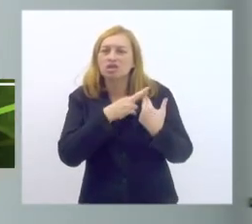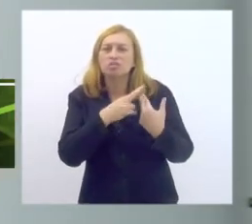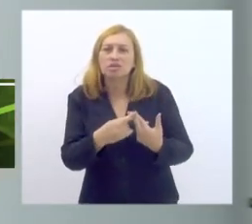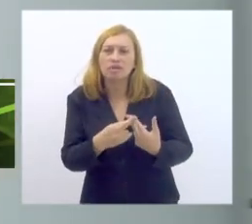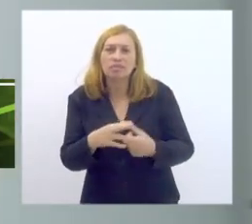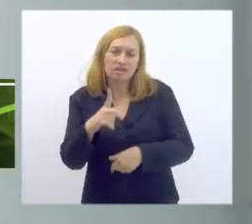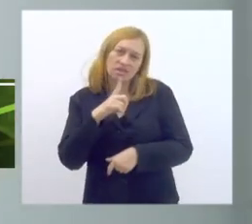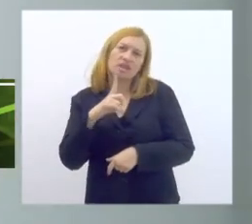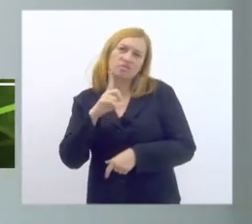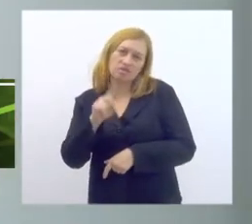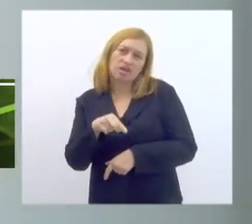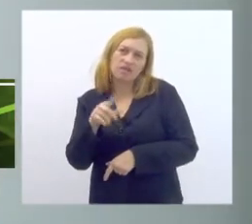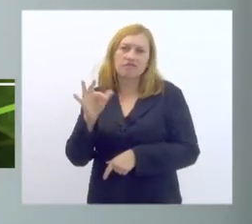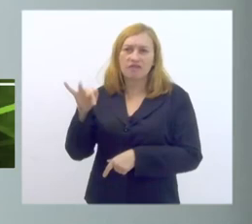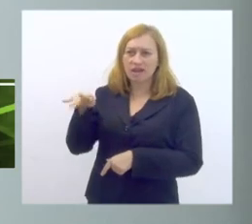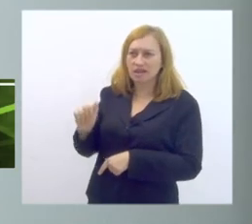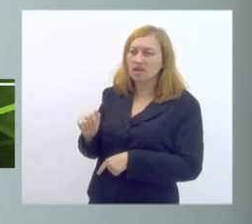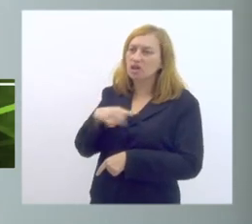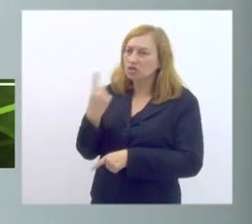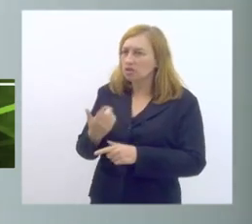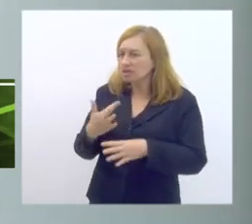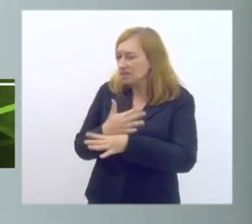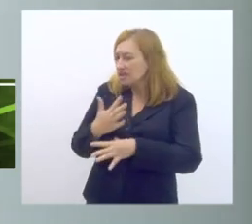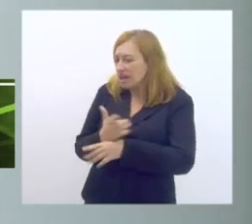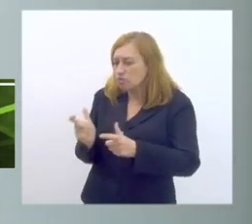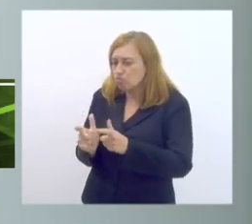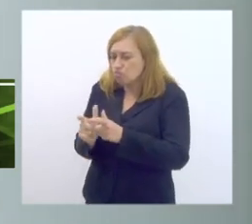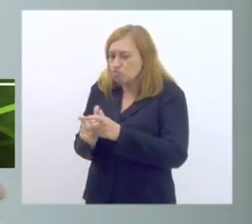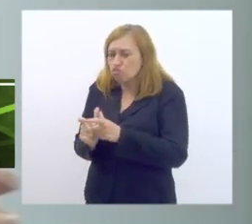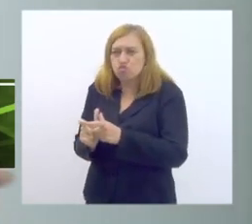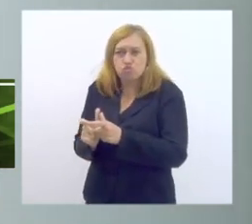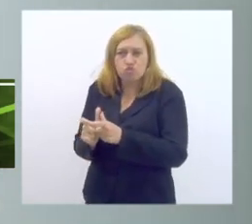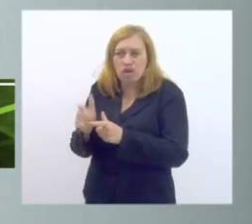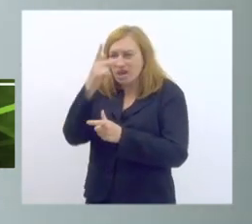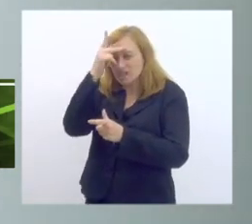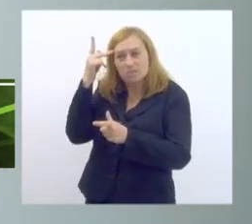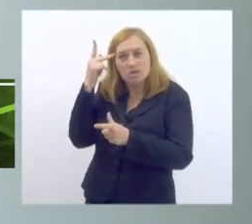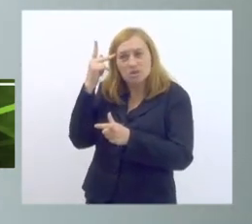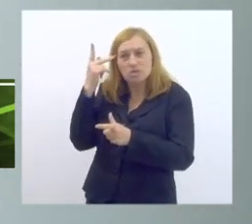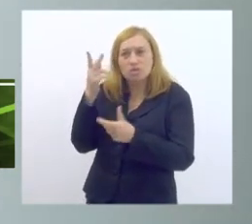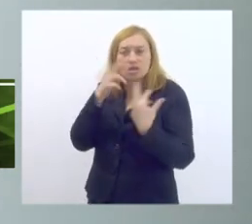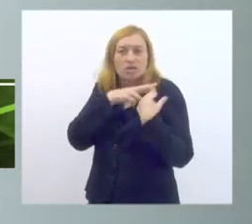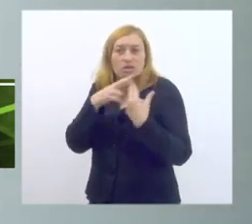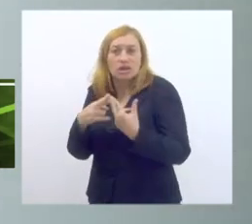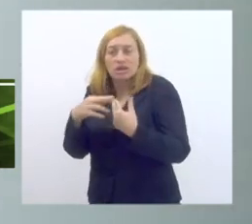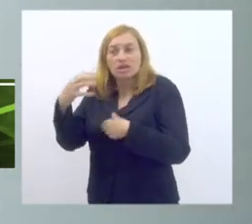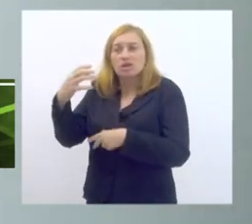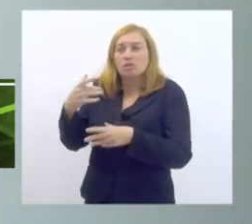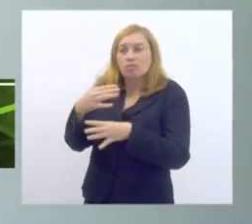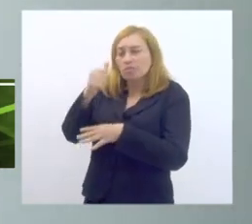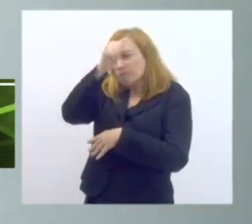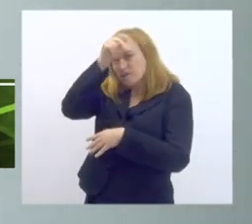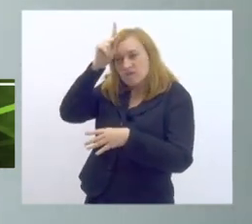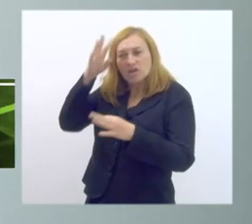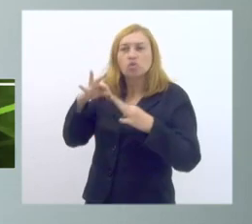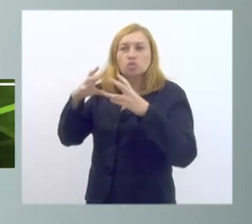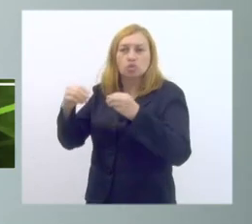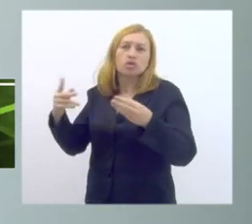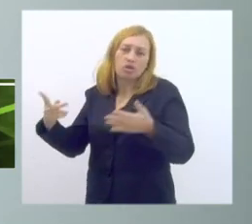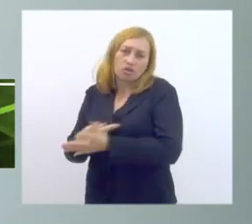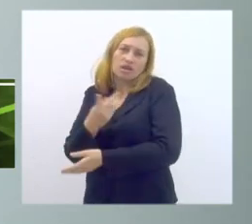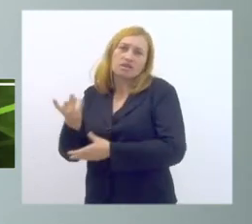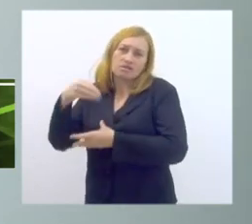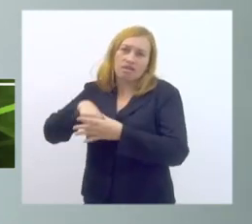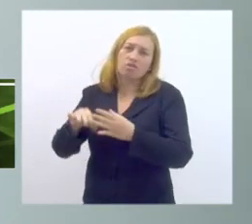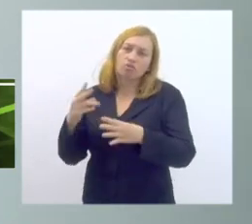Porque nós somos de cidades pequenas e as pessoas acabam responsabilizando os prefeitos por tudo o que acontece dentro do